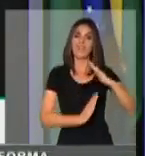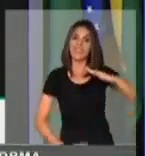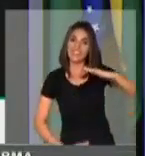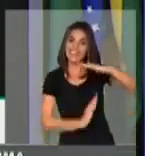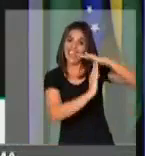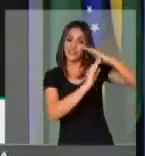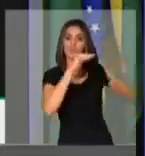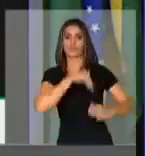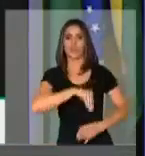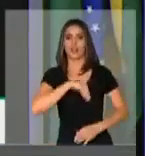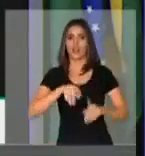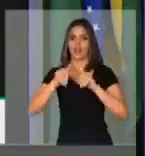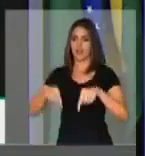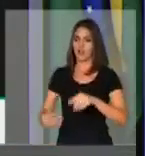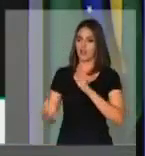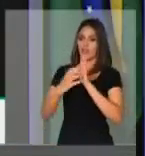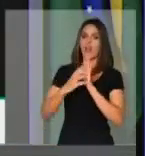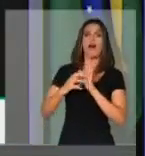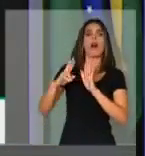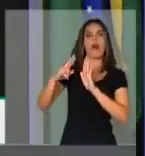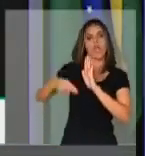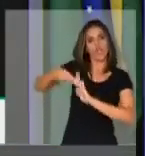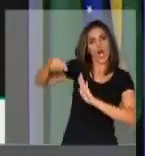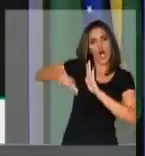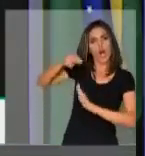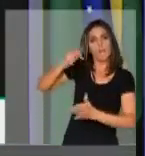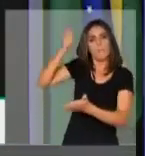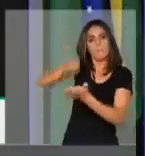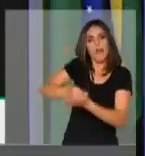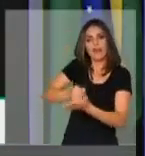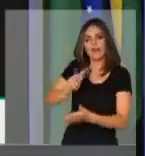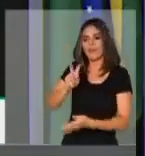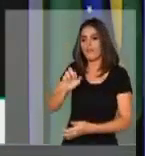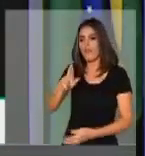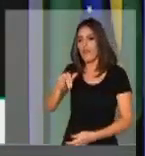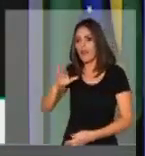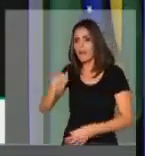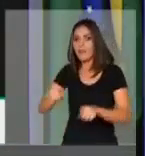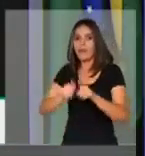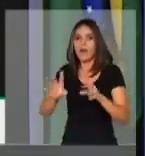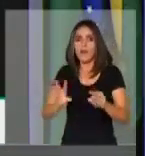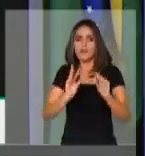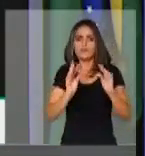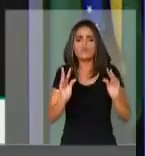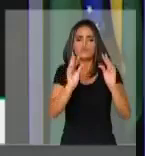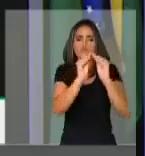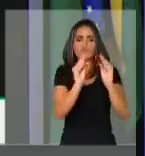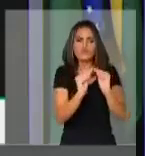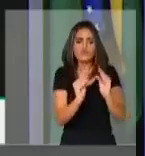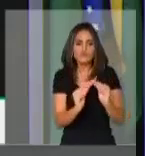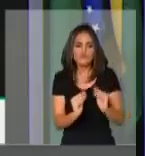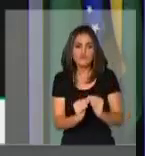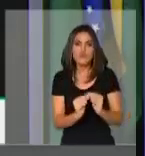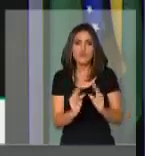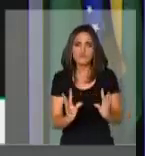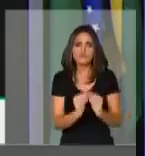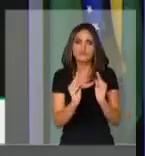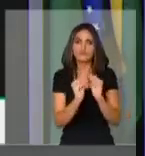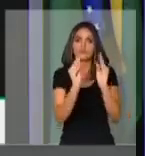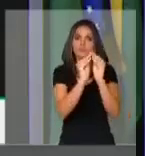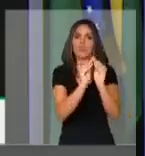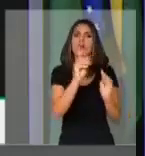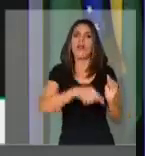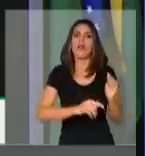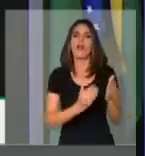servidores, que normatiza as regras para o pagamento das verbas e gratificações que ultrapassem o limite constitucional, o que é